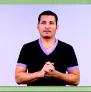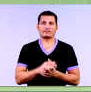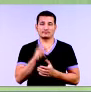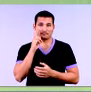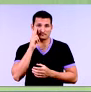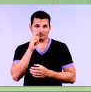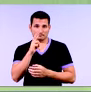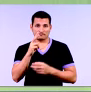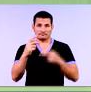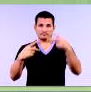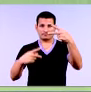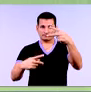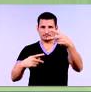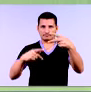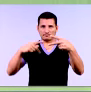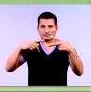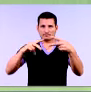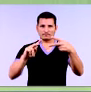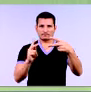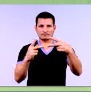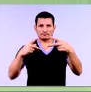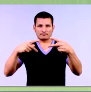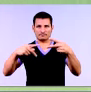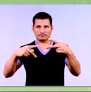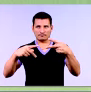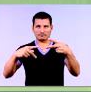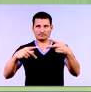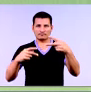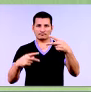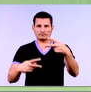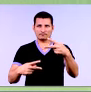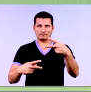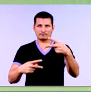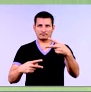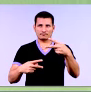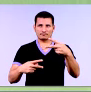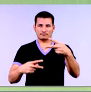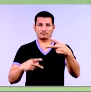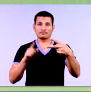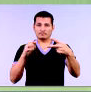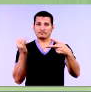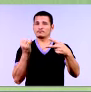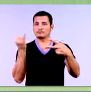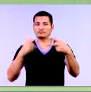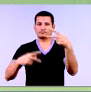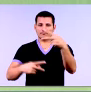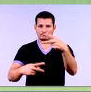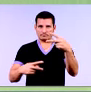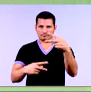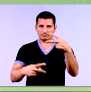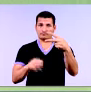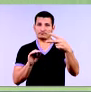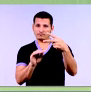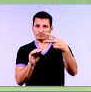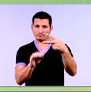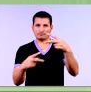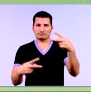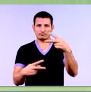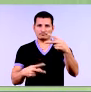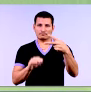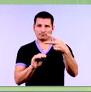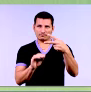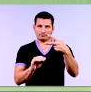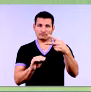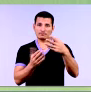Observem que dentro do escopo PHP, eu vou sempre frisar que o escopo PHP é importante. Dentro do escopo PHP,